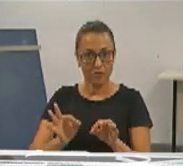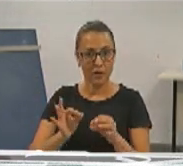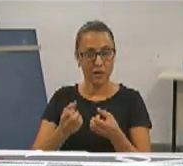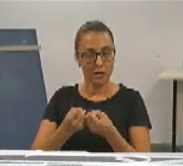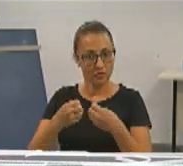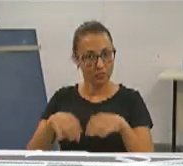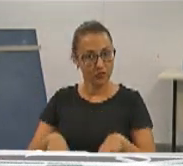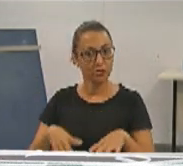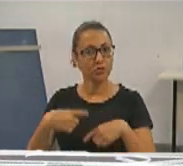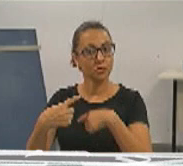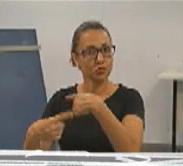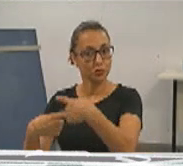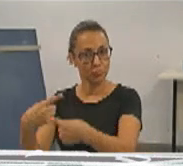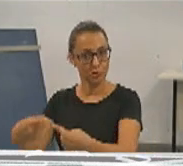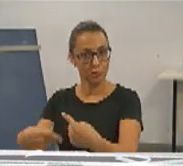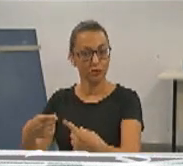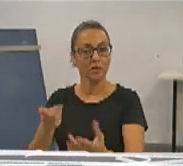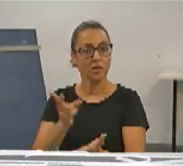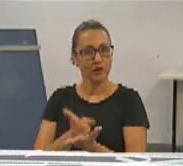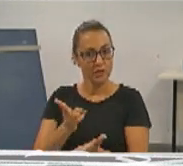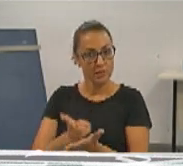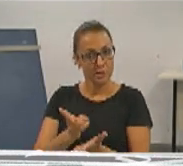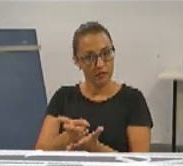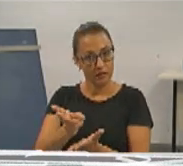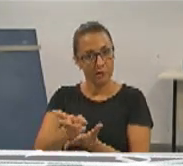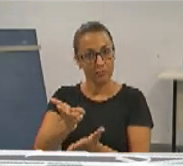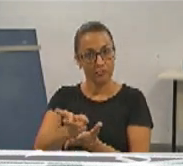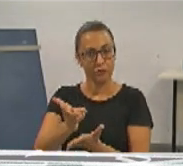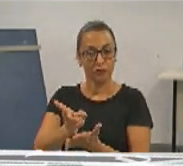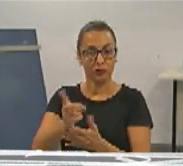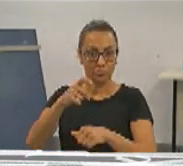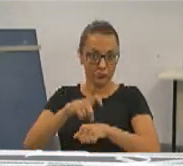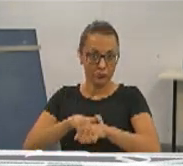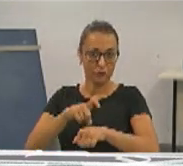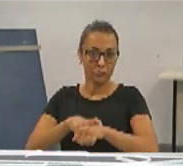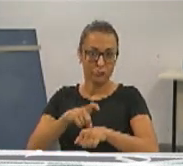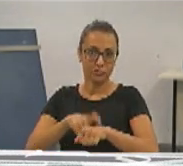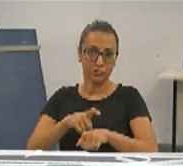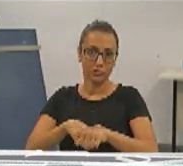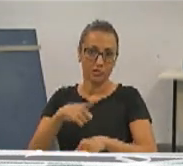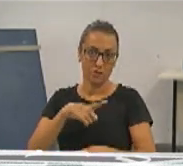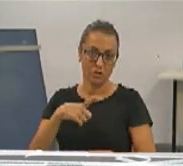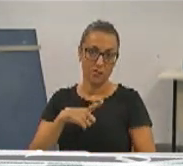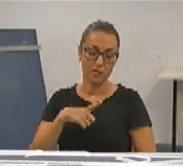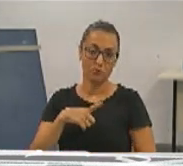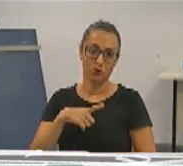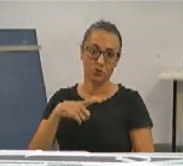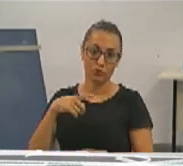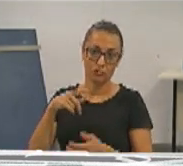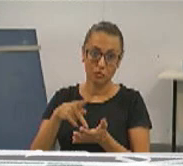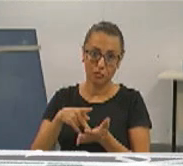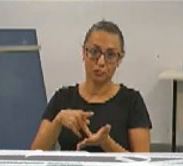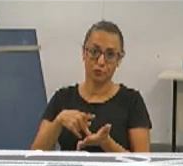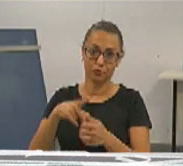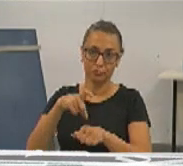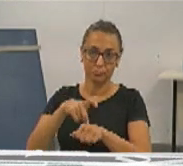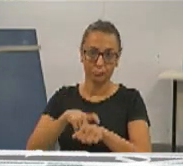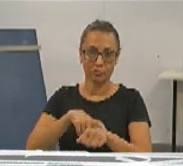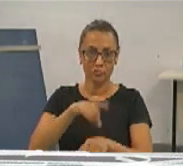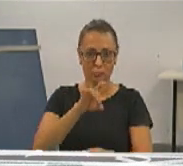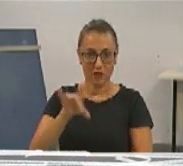blocos subsequentes. Sempre seguiremos o quesito do tempo, e nós temos uma pontuação de tempo para